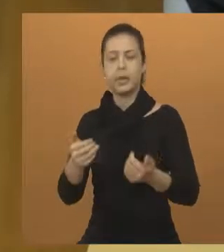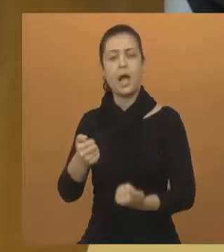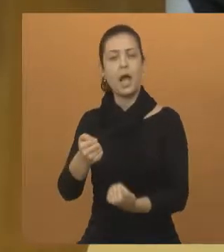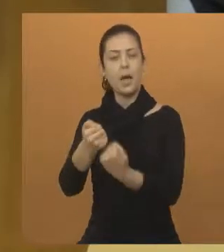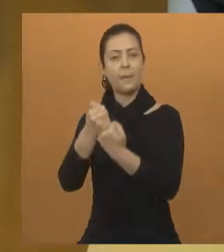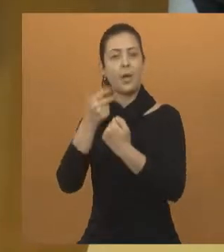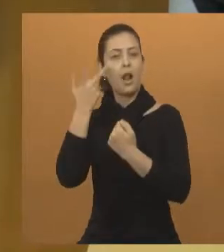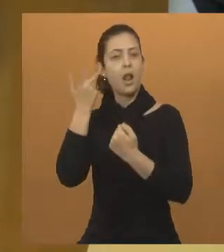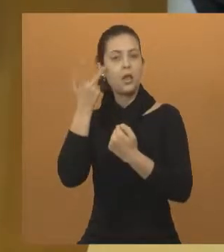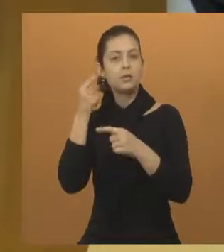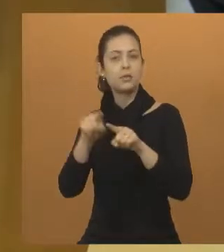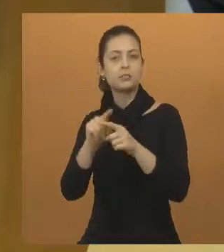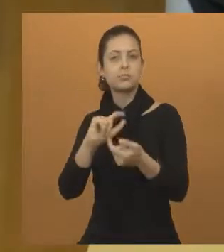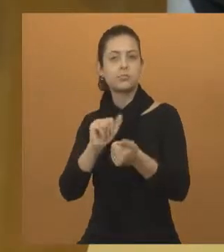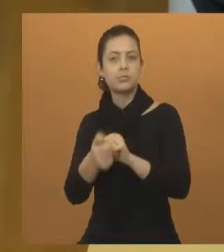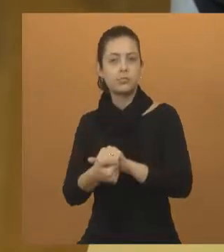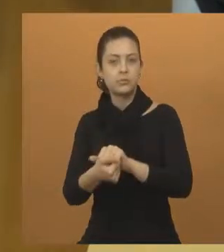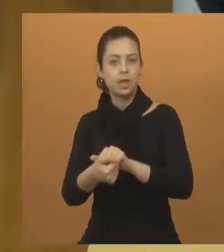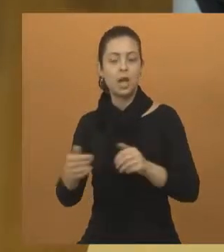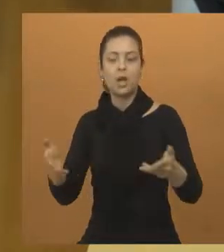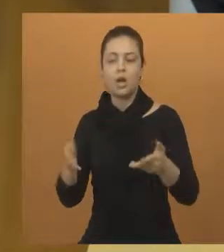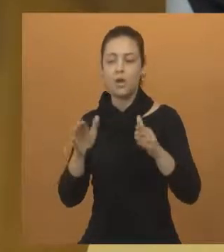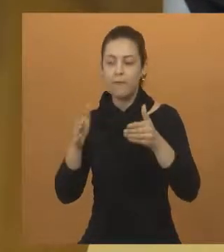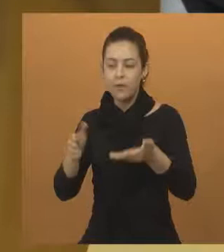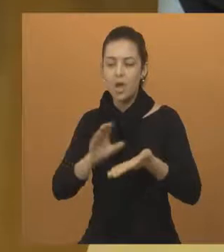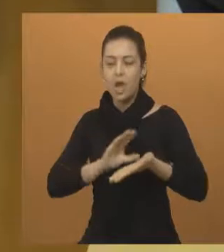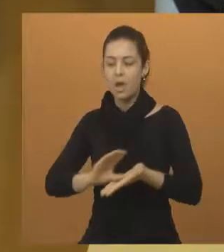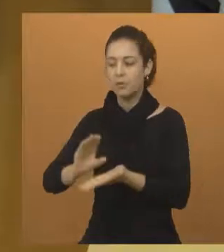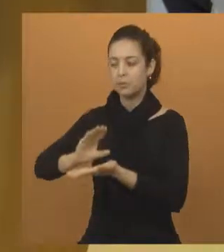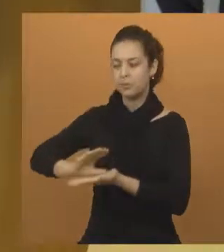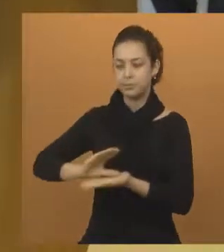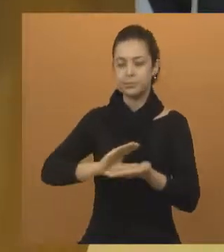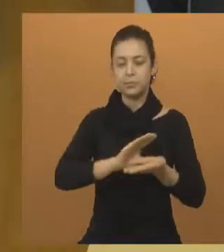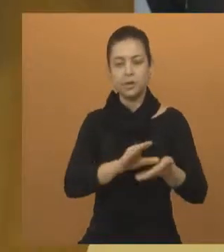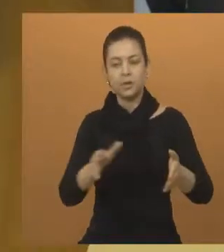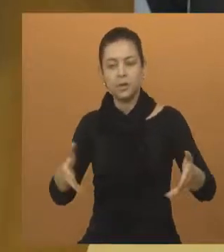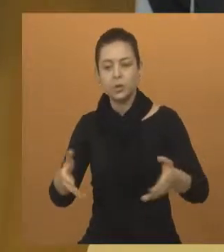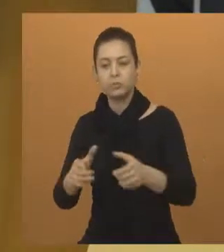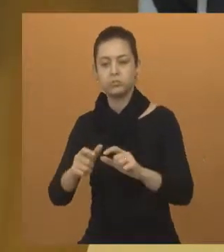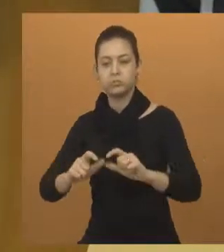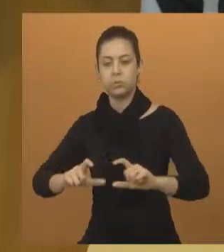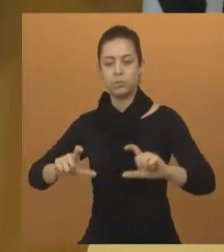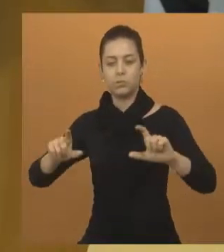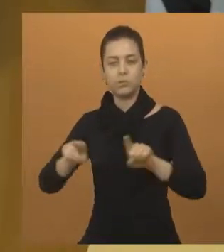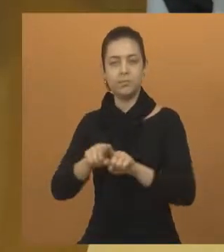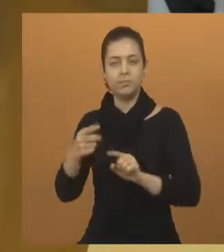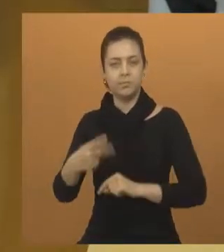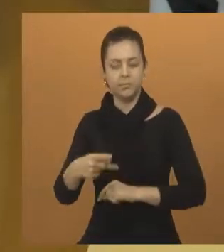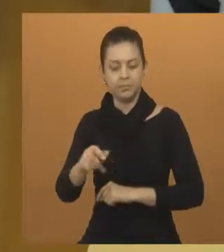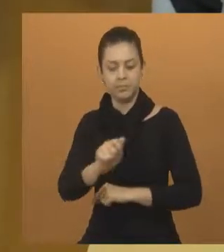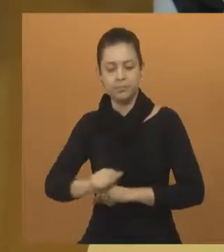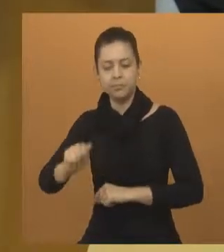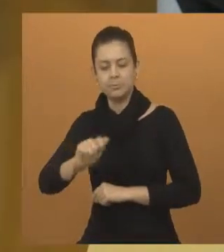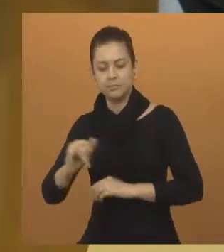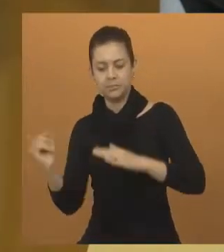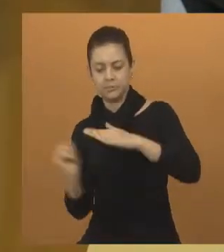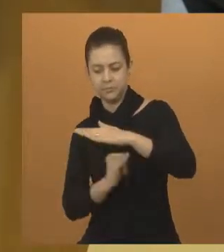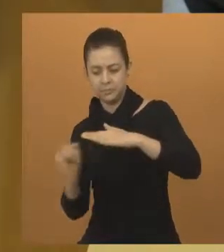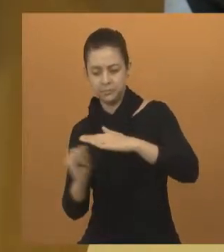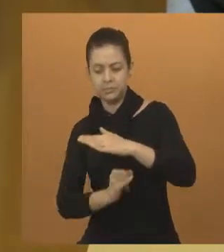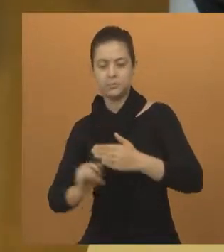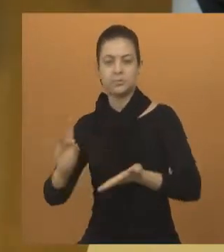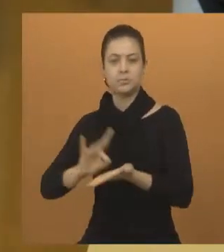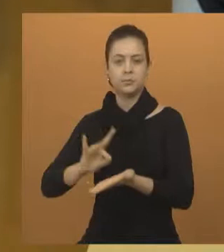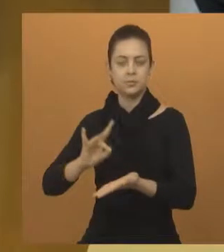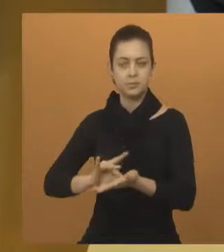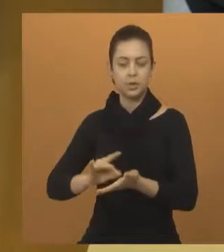ao lazer e ao esporte, destinando os recursos orçamentários necessários para as entidades, associações e clubes